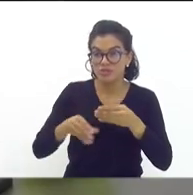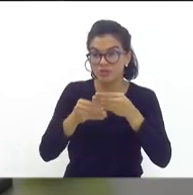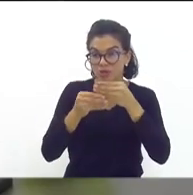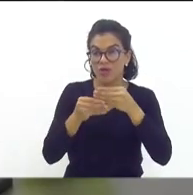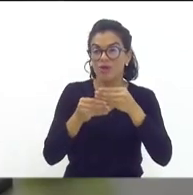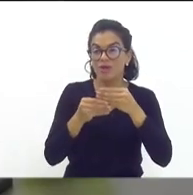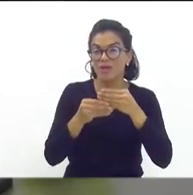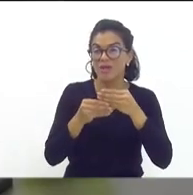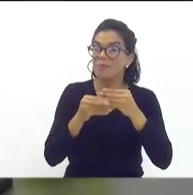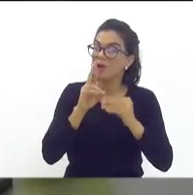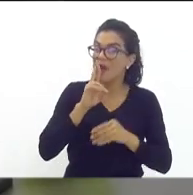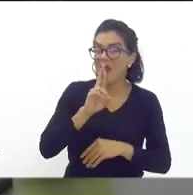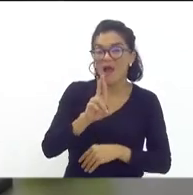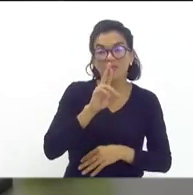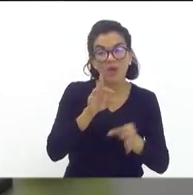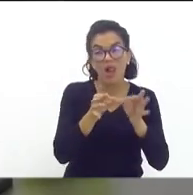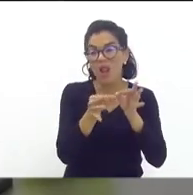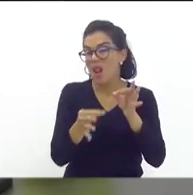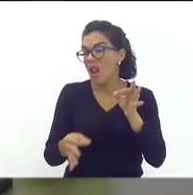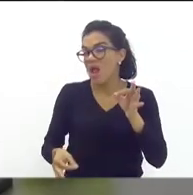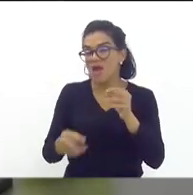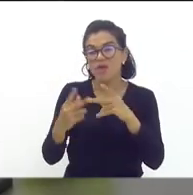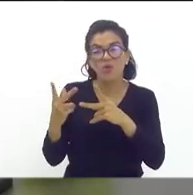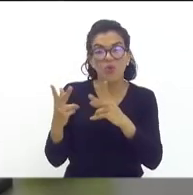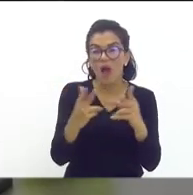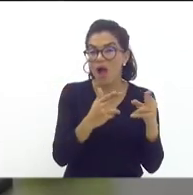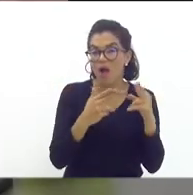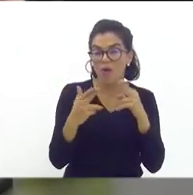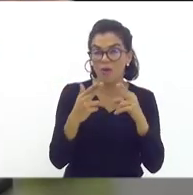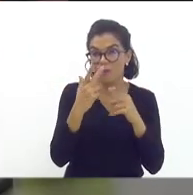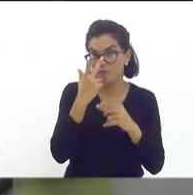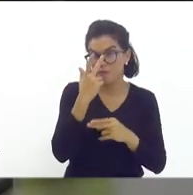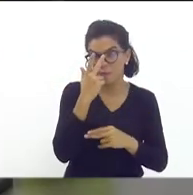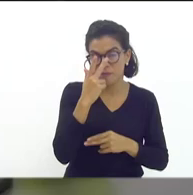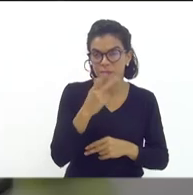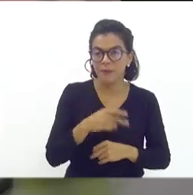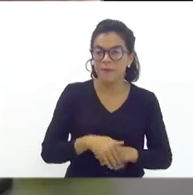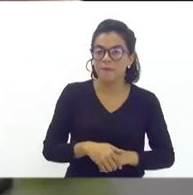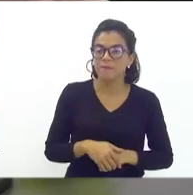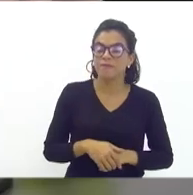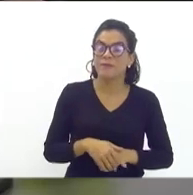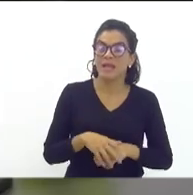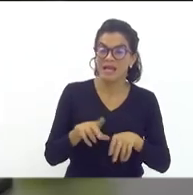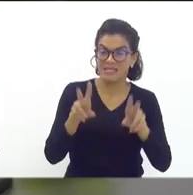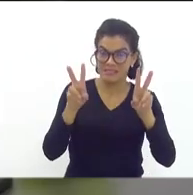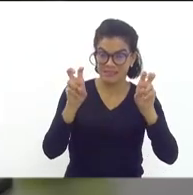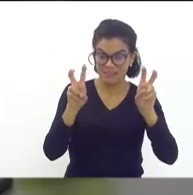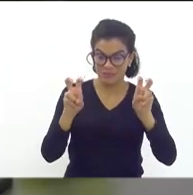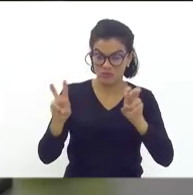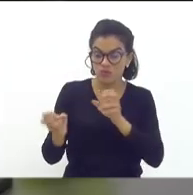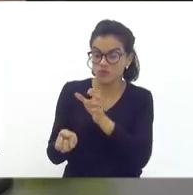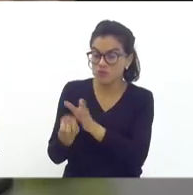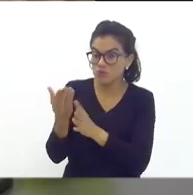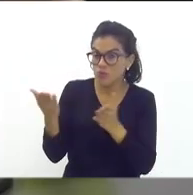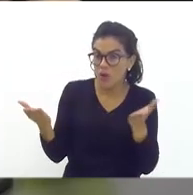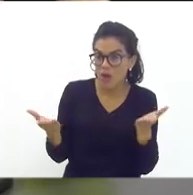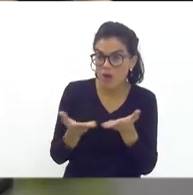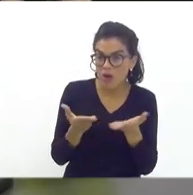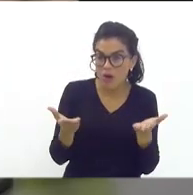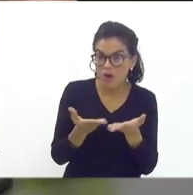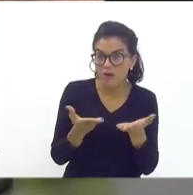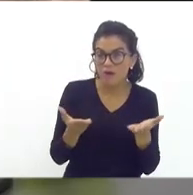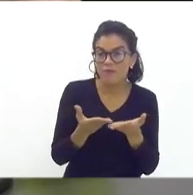tem sido praticamente iguais às 2 horas só para deixar claro essas questões surgiram agora então